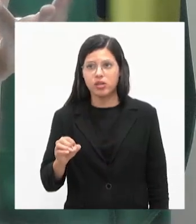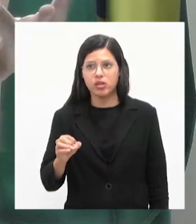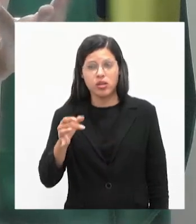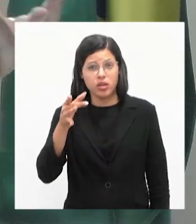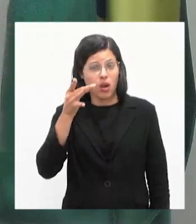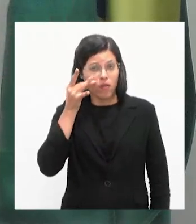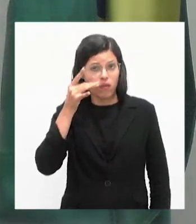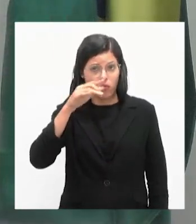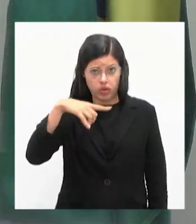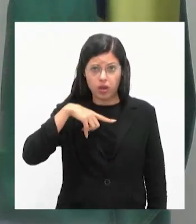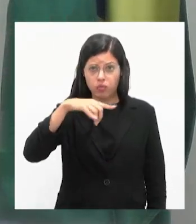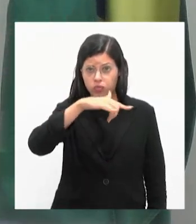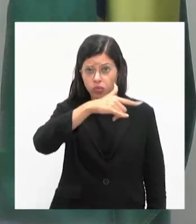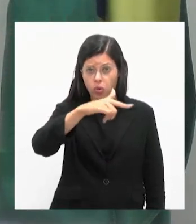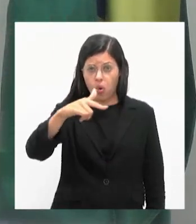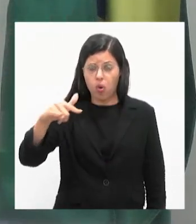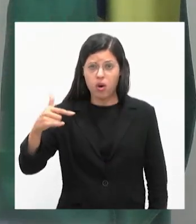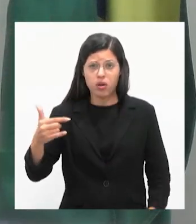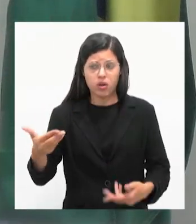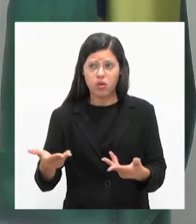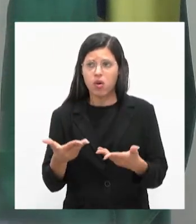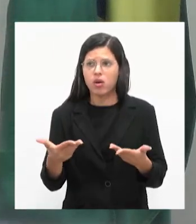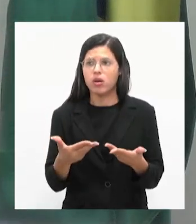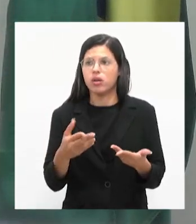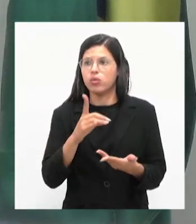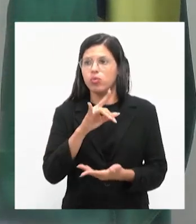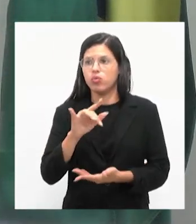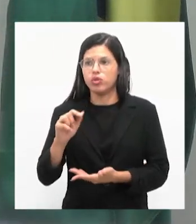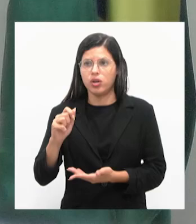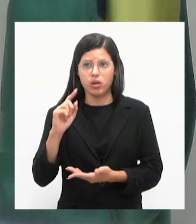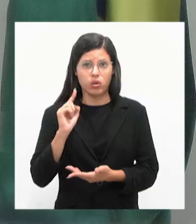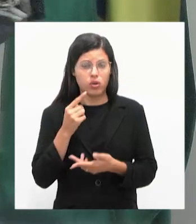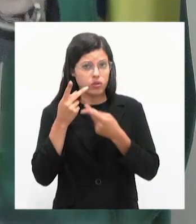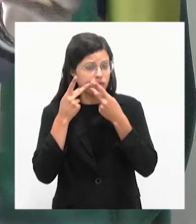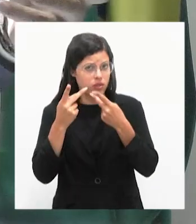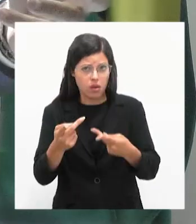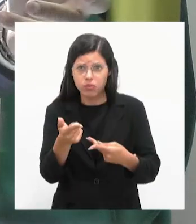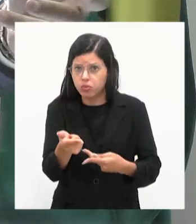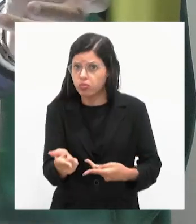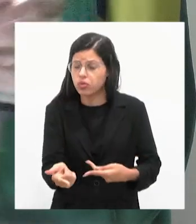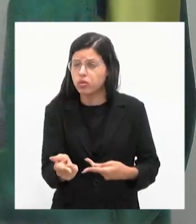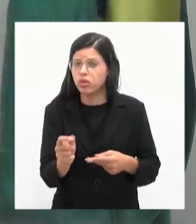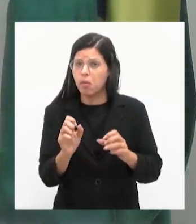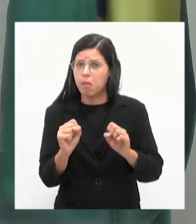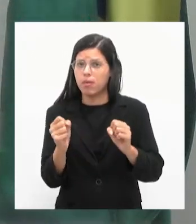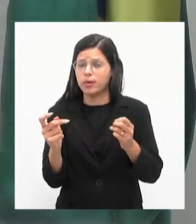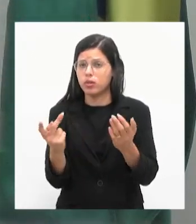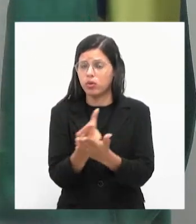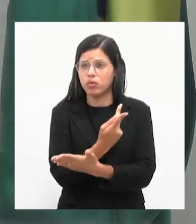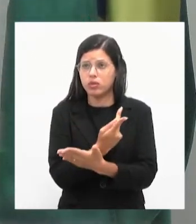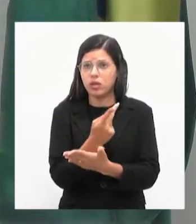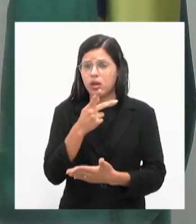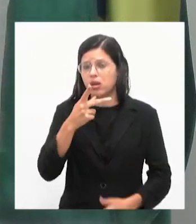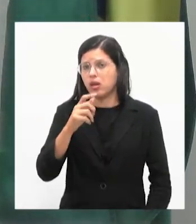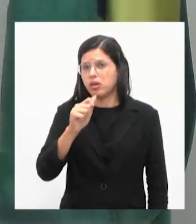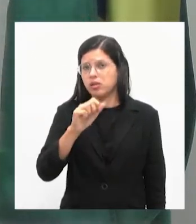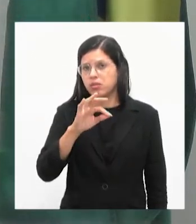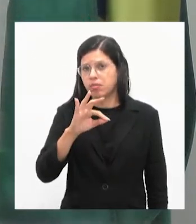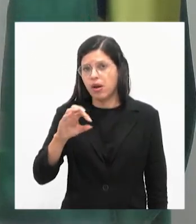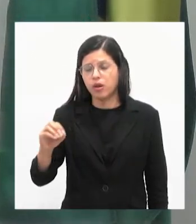agora. E não tinha esses 10 carros queimados no dia que nós fomos. É o que pode acontecer nesse pátio lá de Vargem